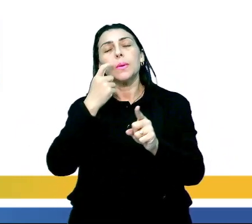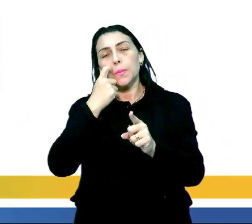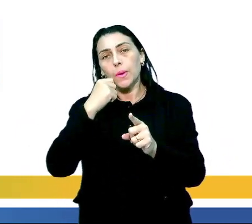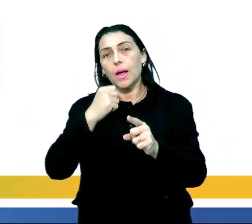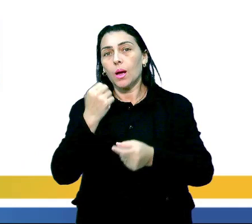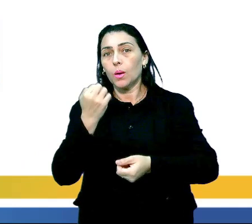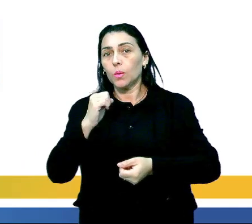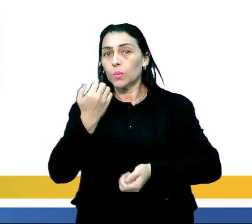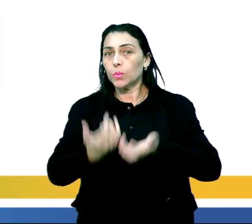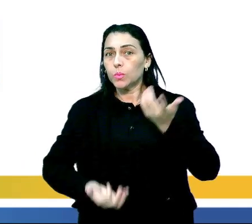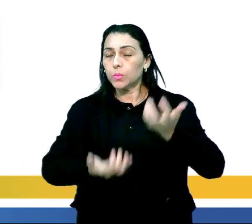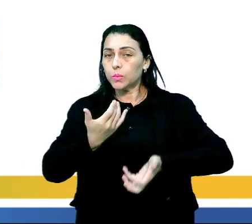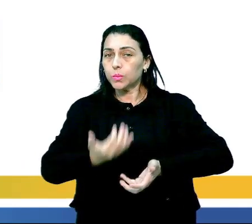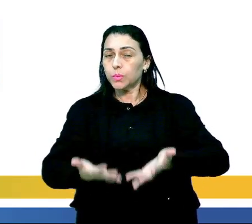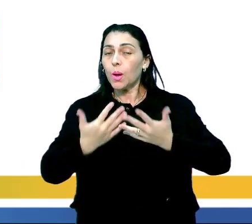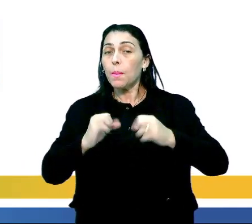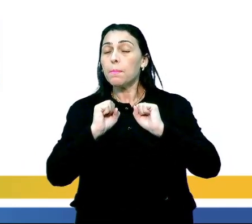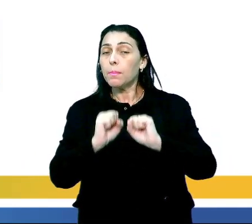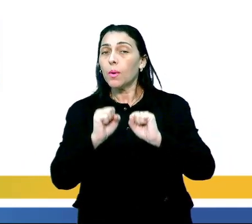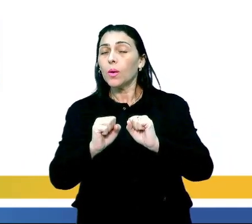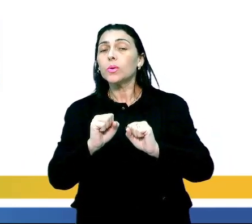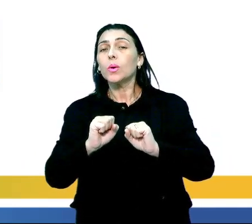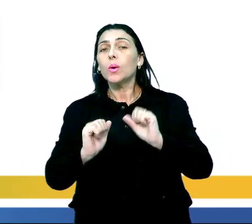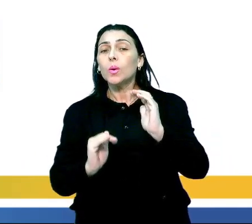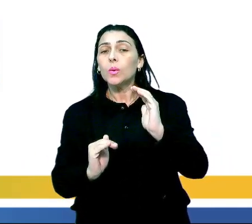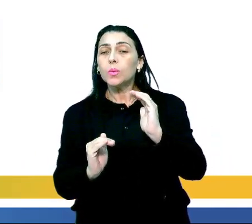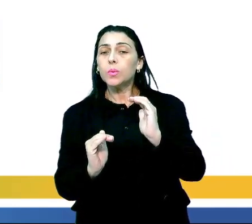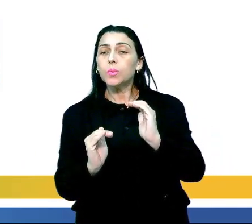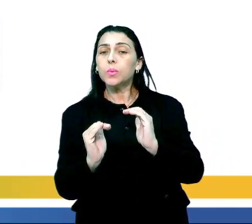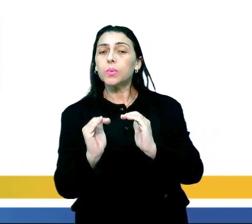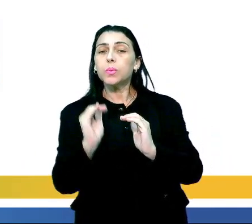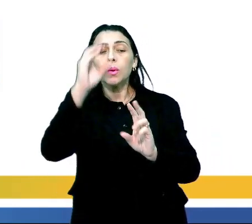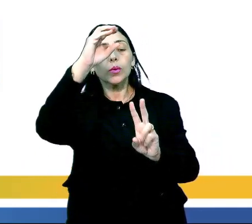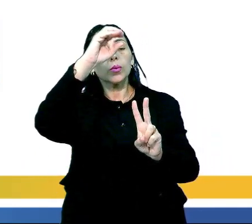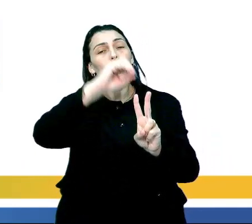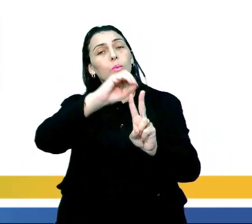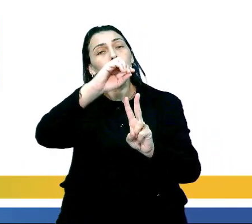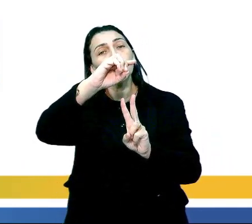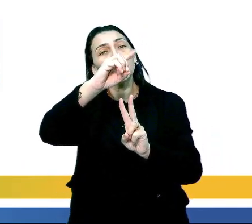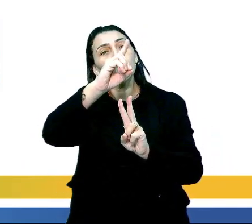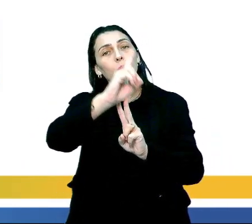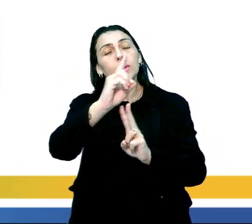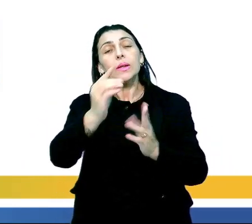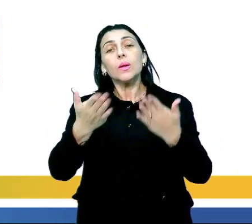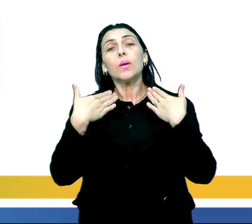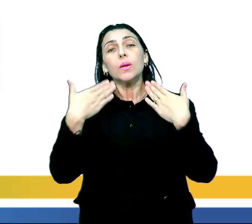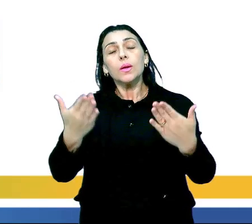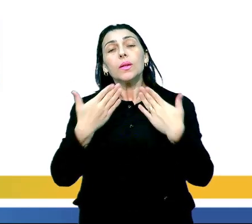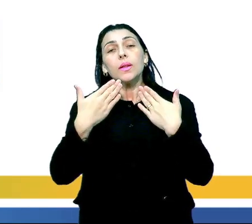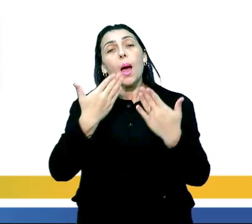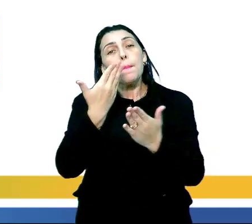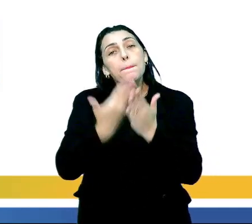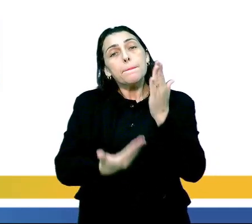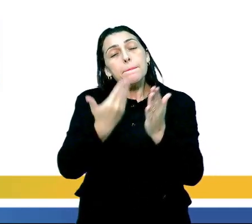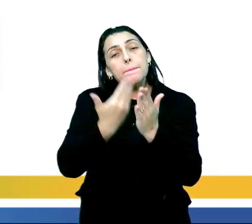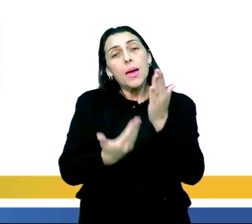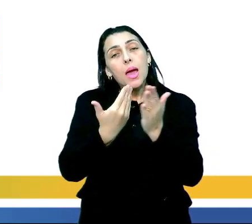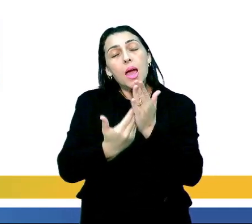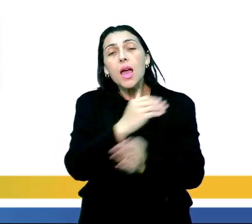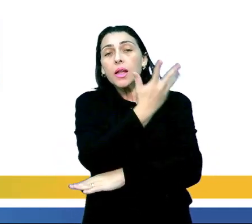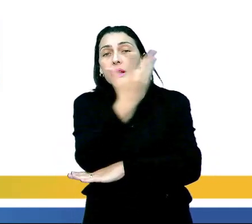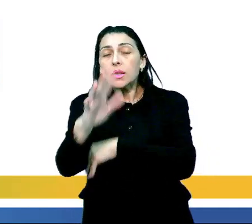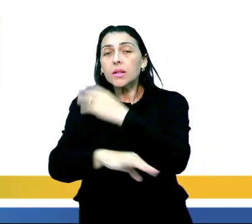relacionados ao aquecimento global podem ser aí o aumento nos índices de incêndios e a perda da biodiversidade, além